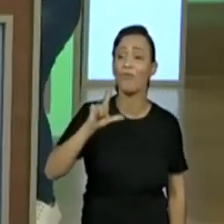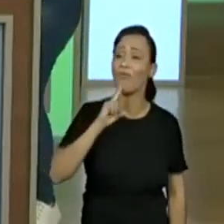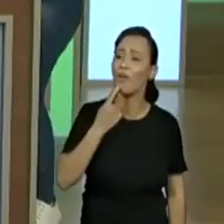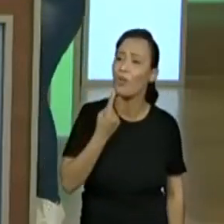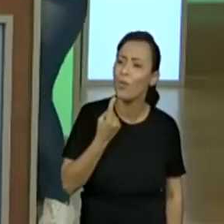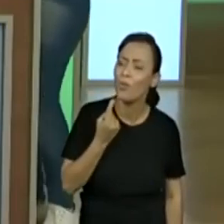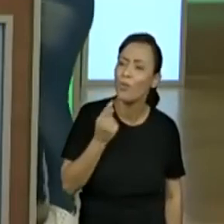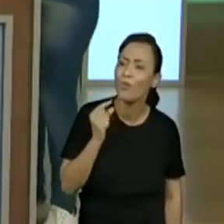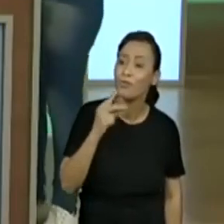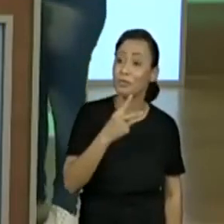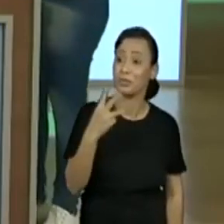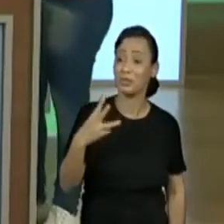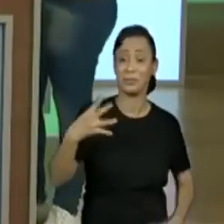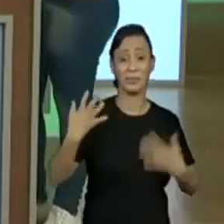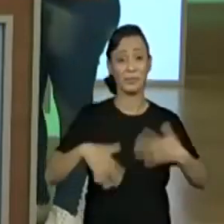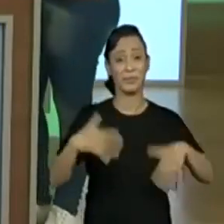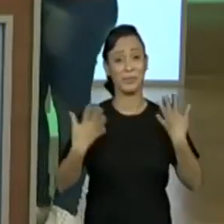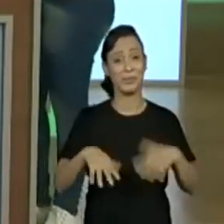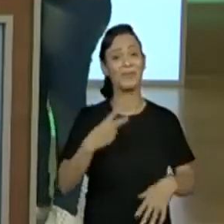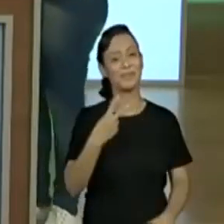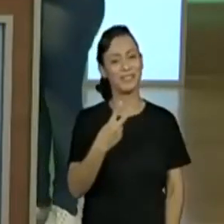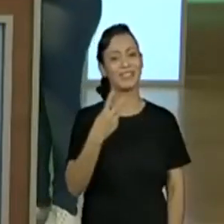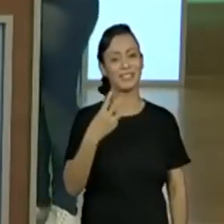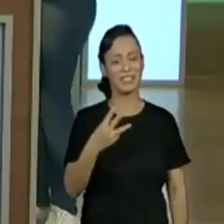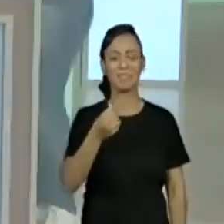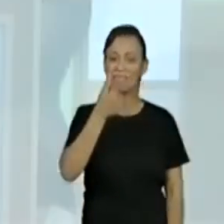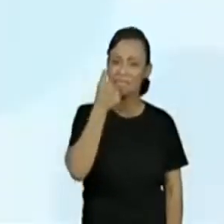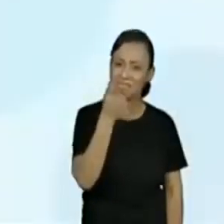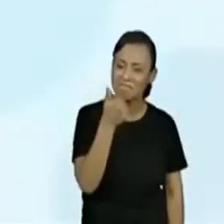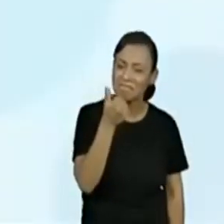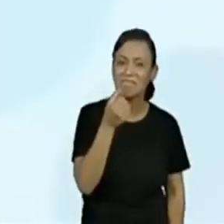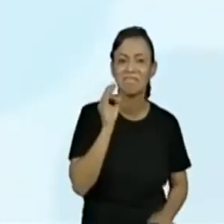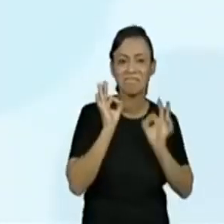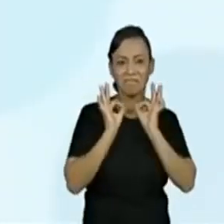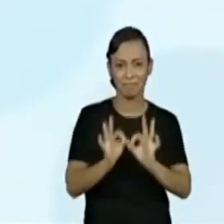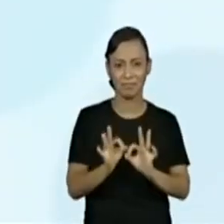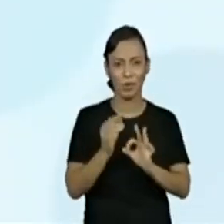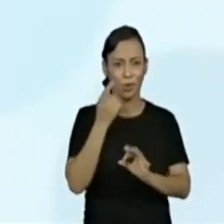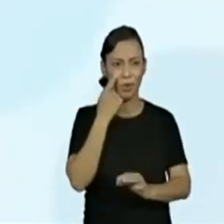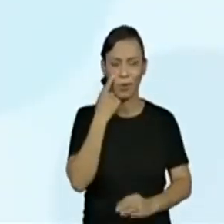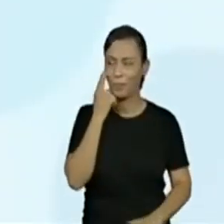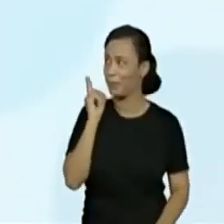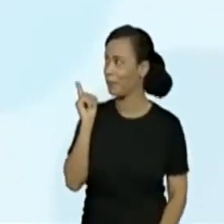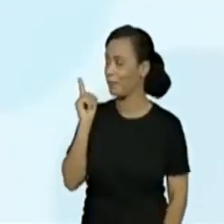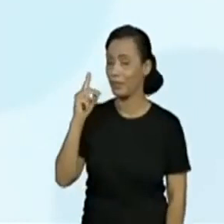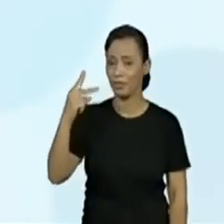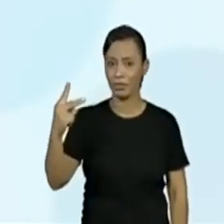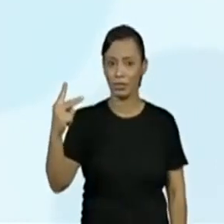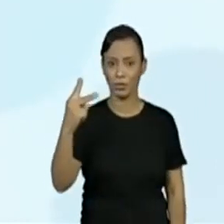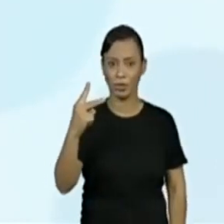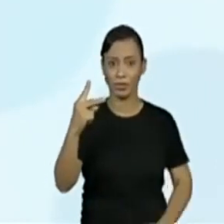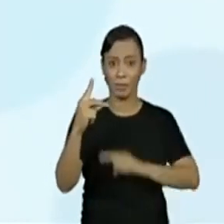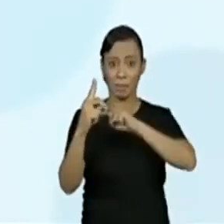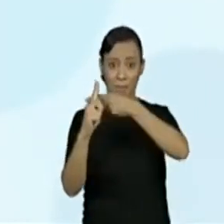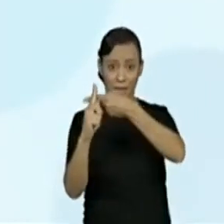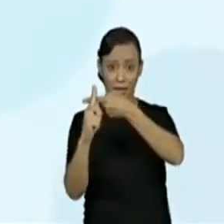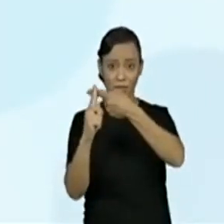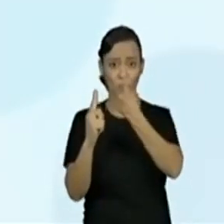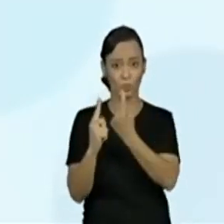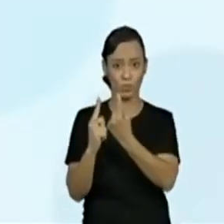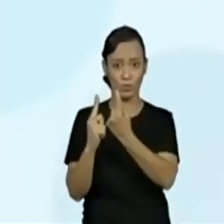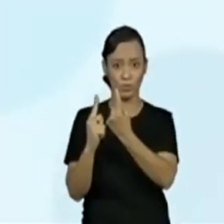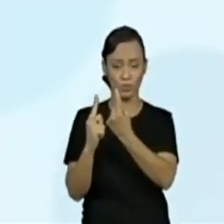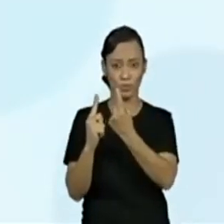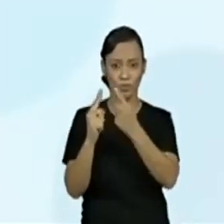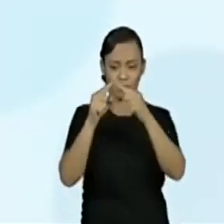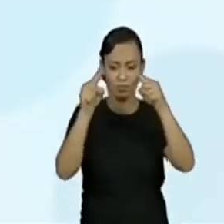já colocaram a resposta, então vamos lá. Exatamente, vamos ver aqui na tela. 22 mais 1, 23.